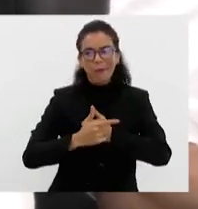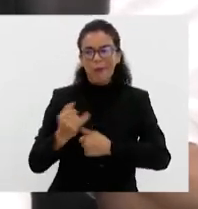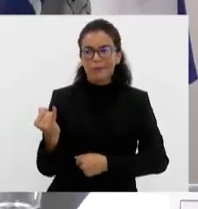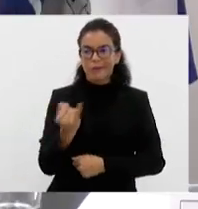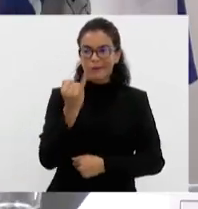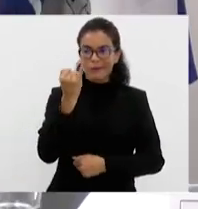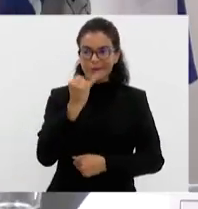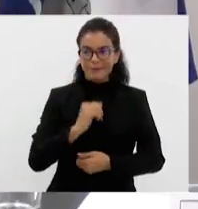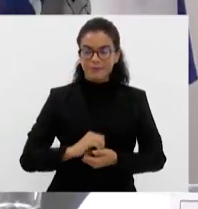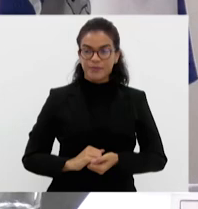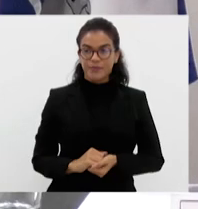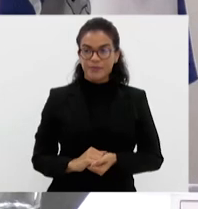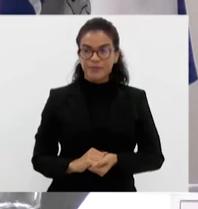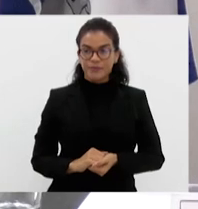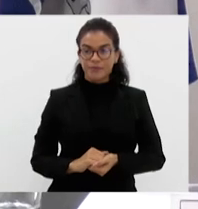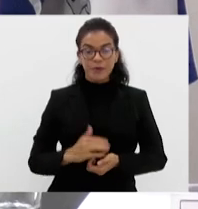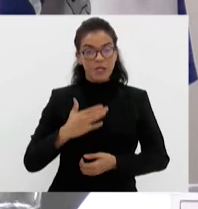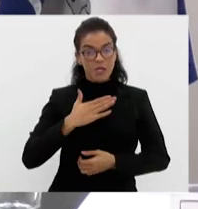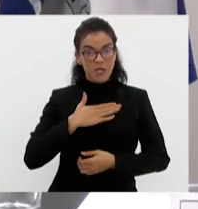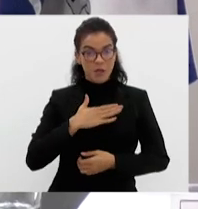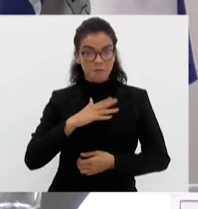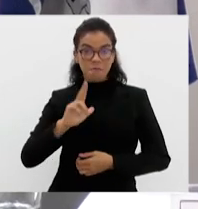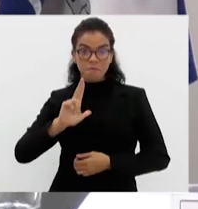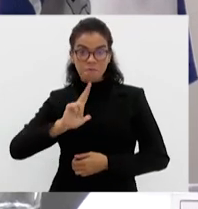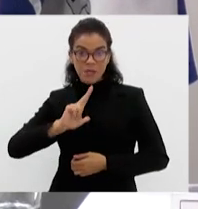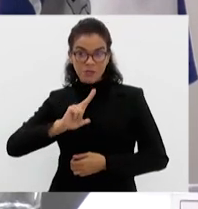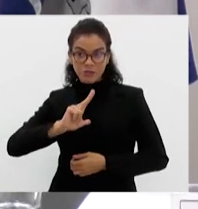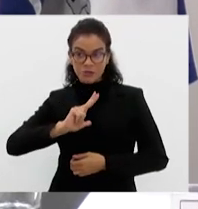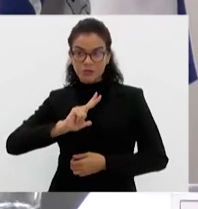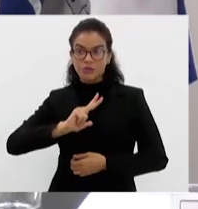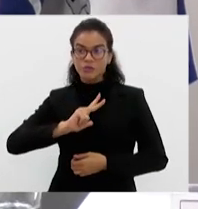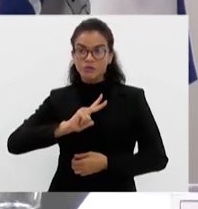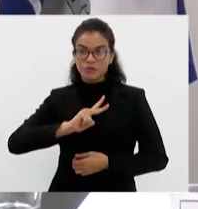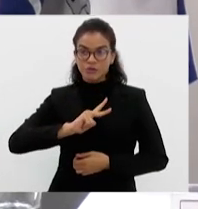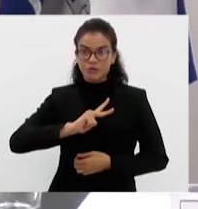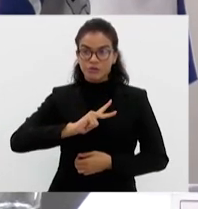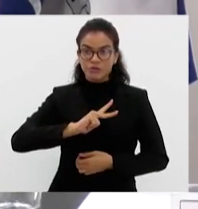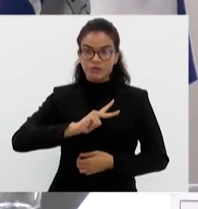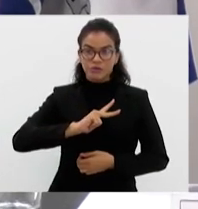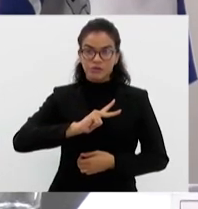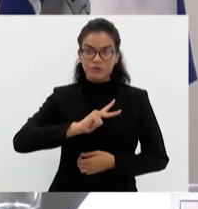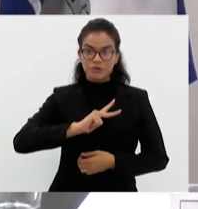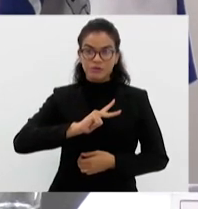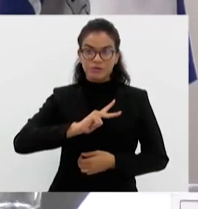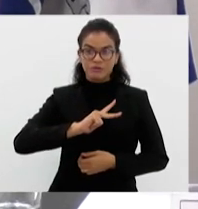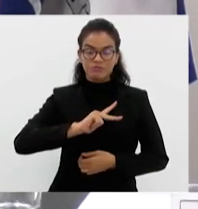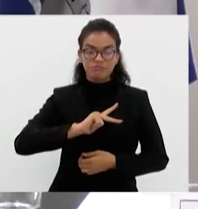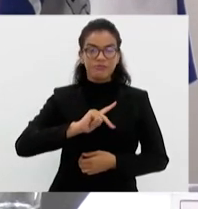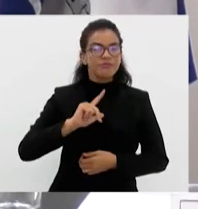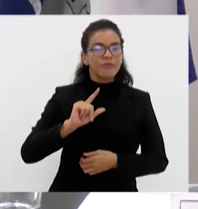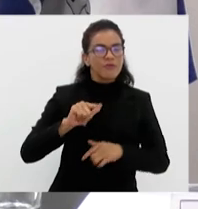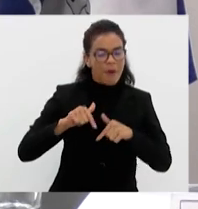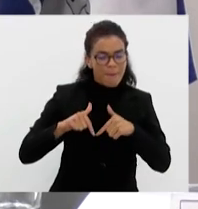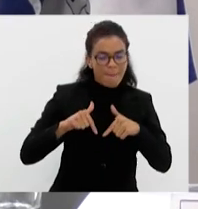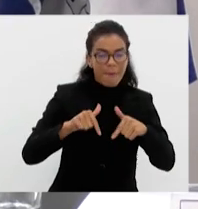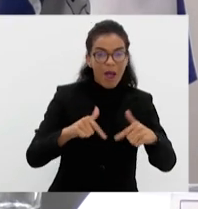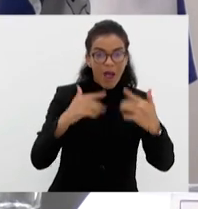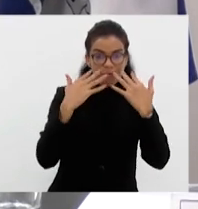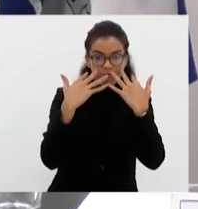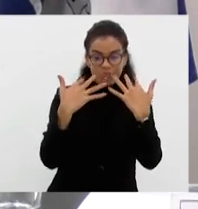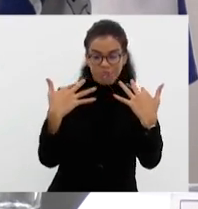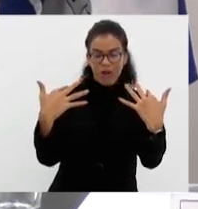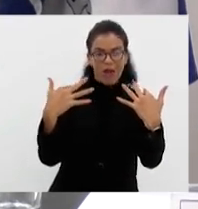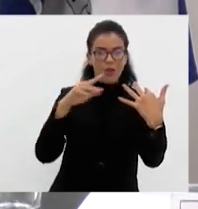ensejo aqui, eu fiz no particular, mas quando você faz algo em público, não